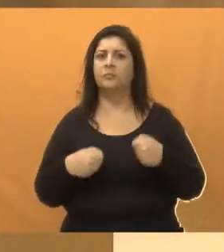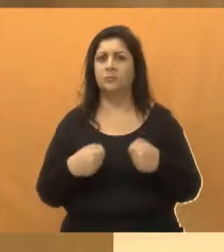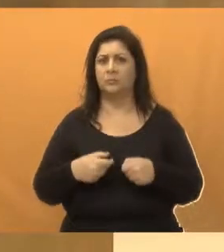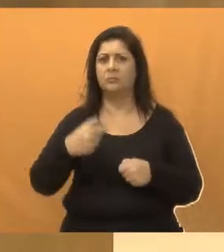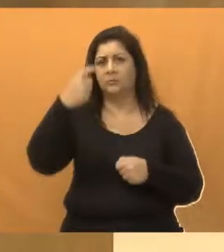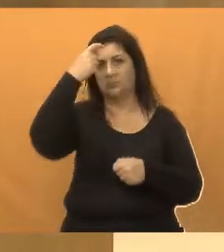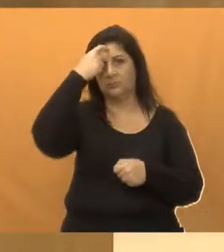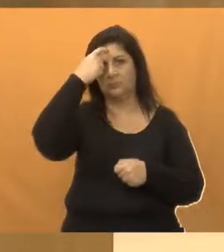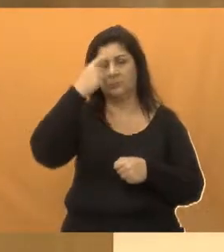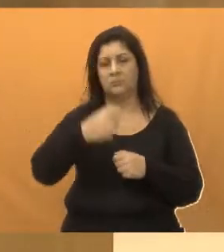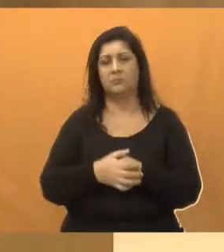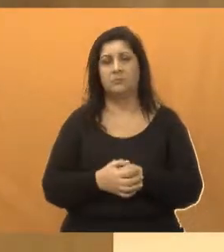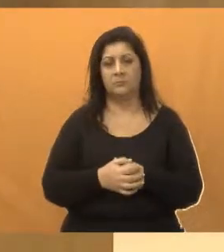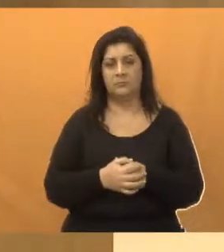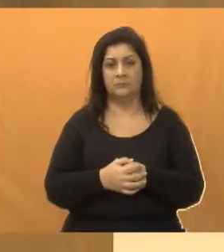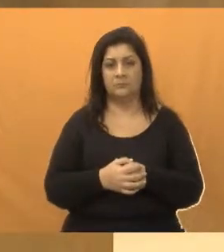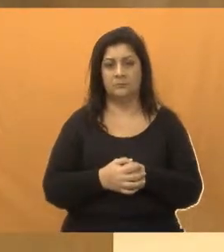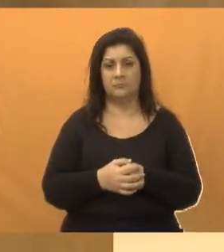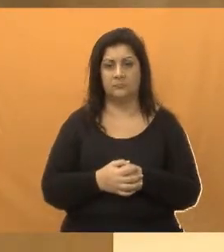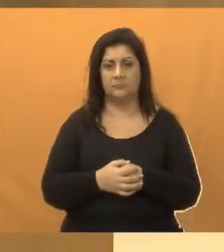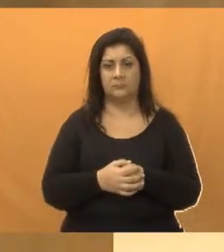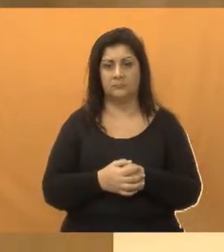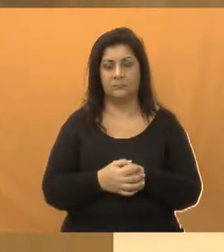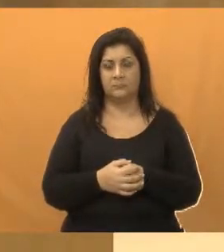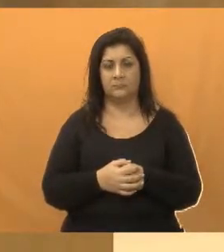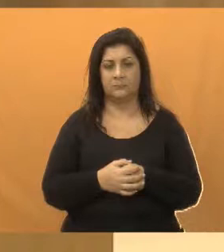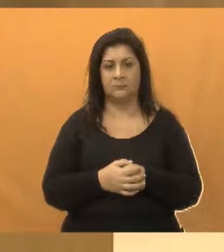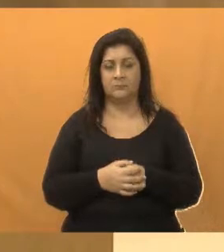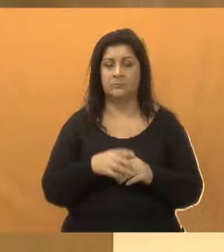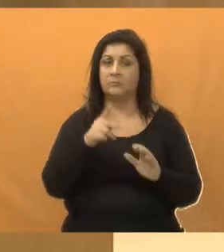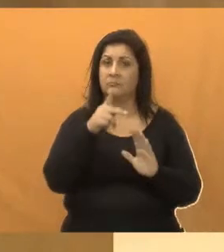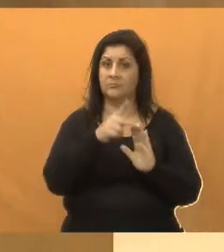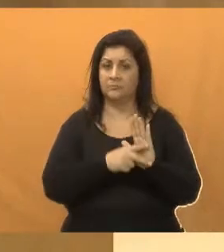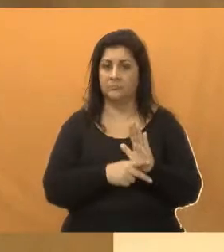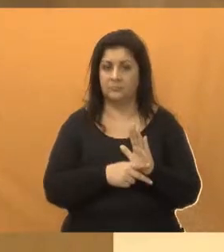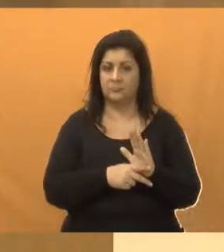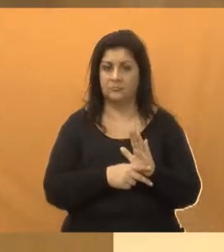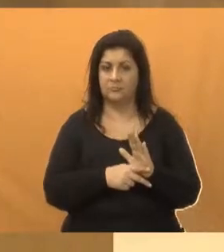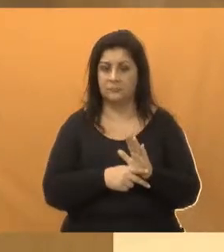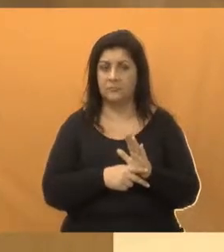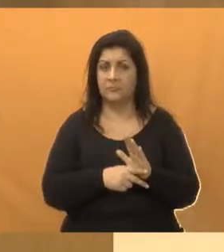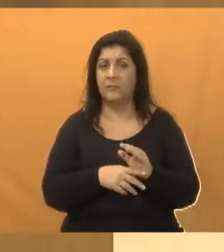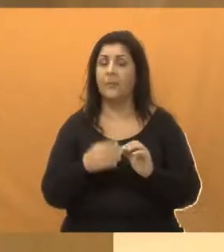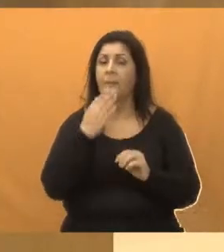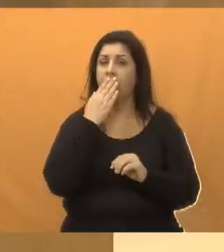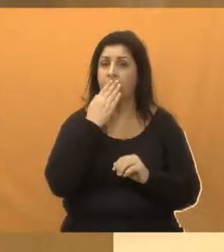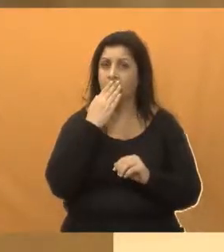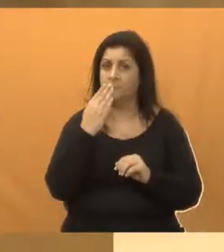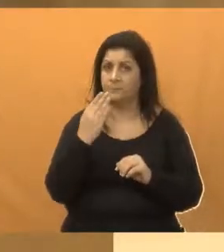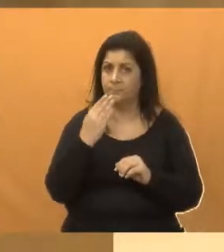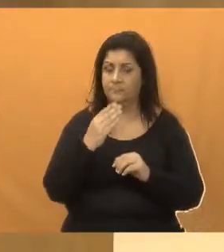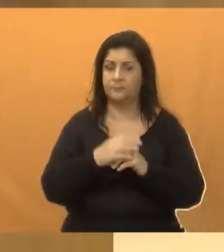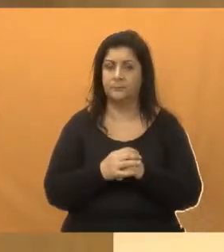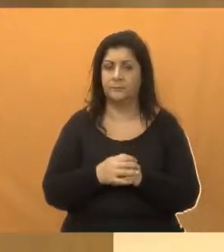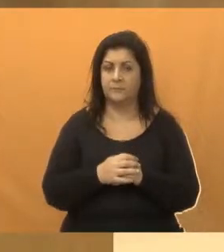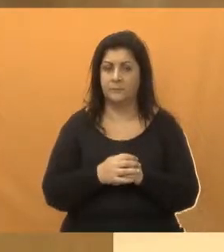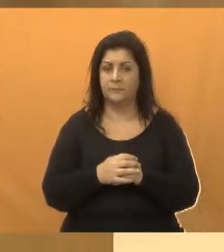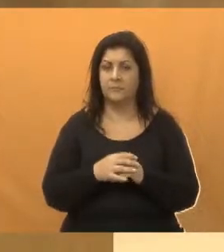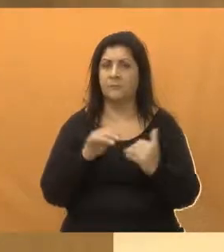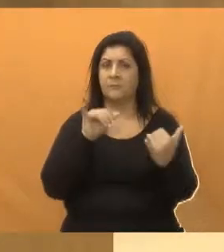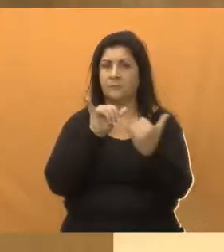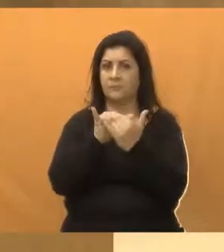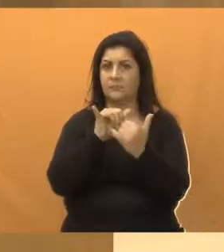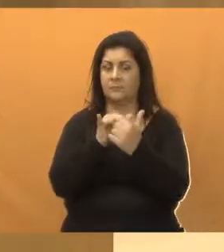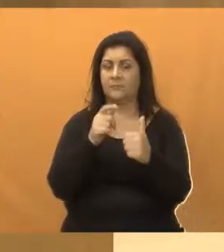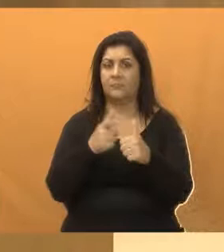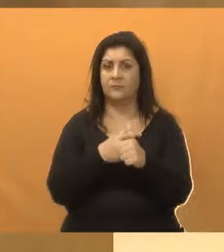todos nós. Então, aqui, nesse projeto, é uma reivindicação de remissão de uma